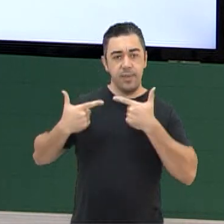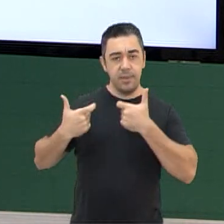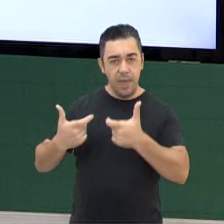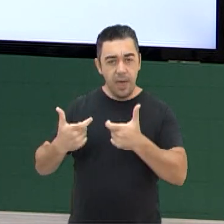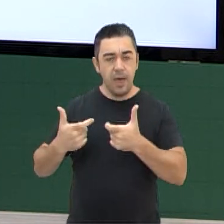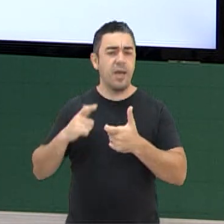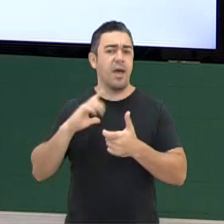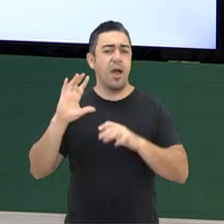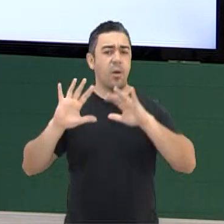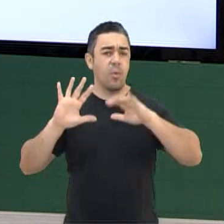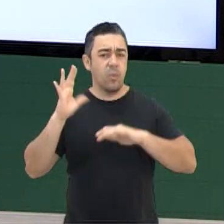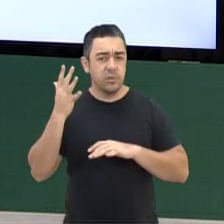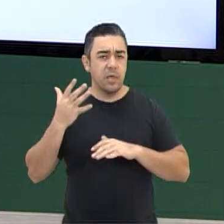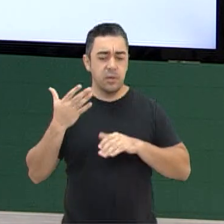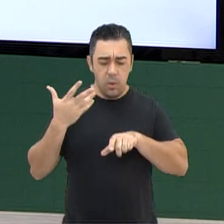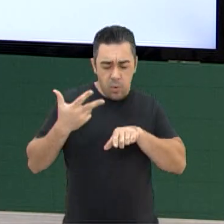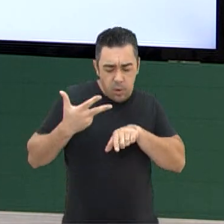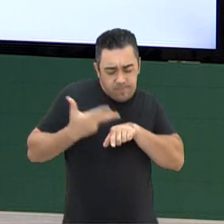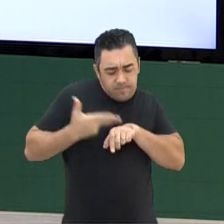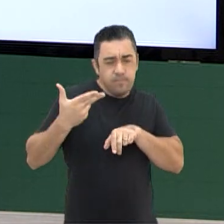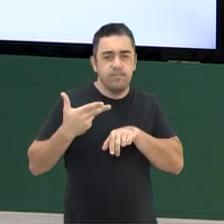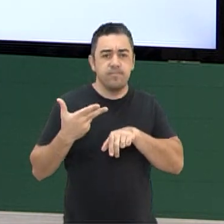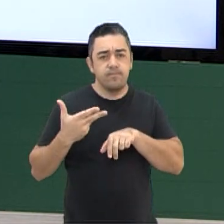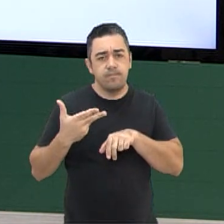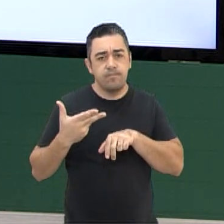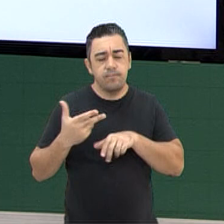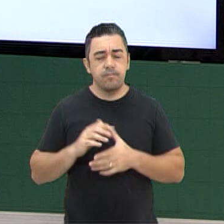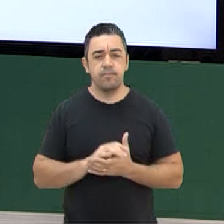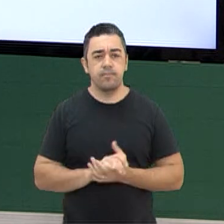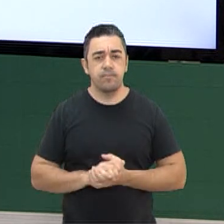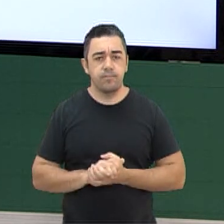algum tipo de mutilação durante o conflito.